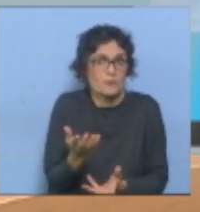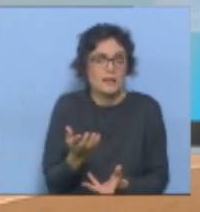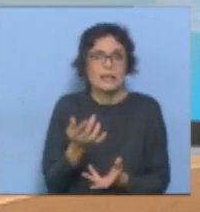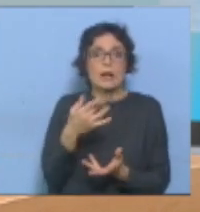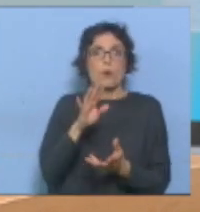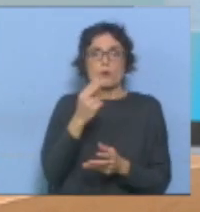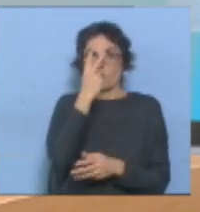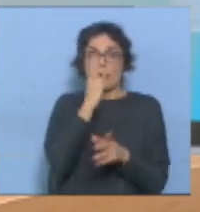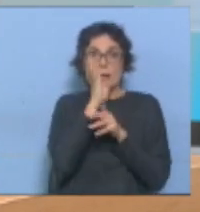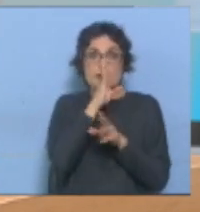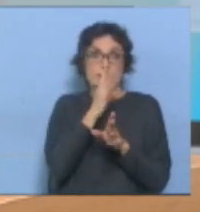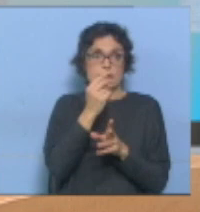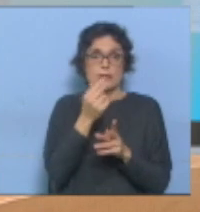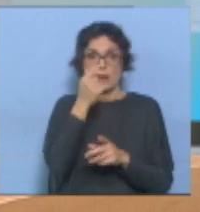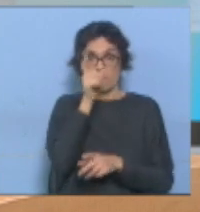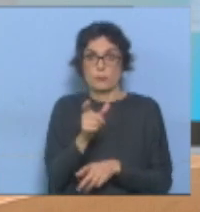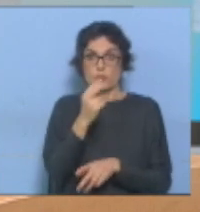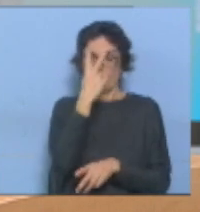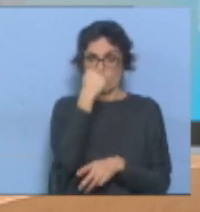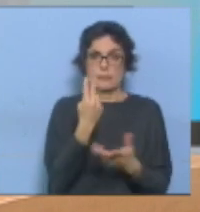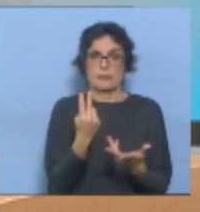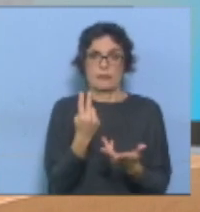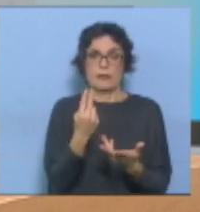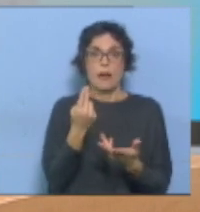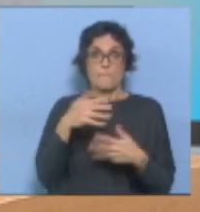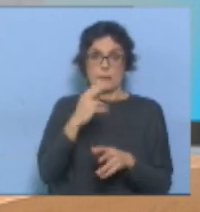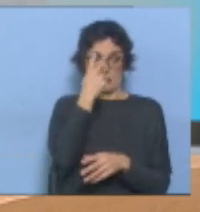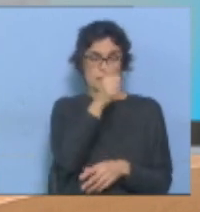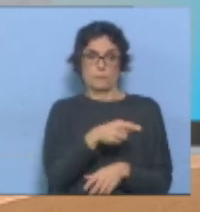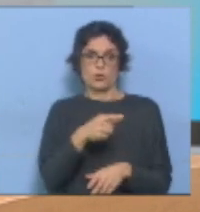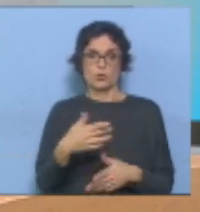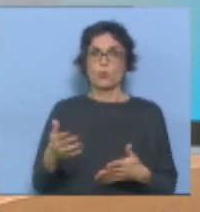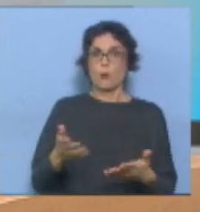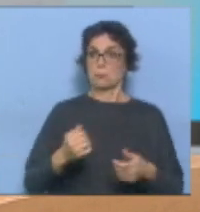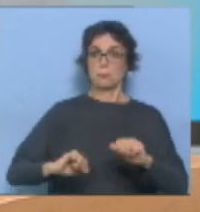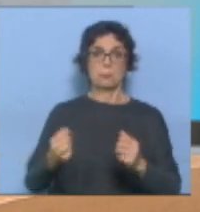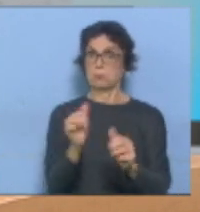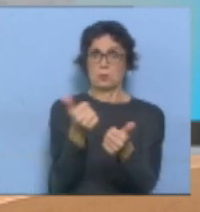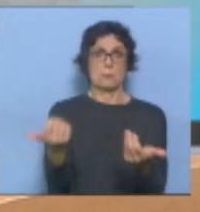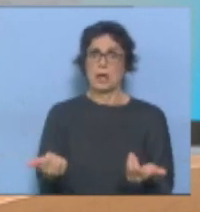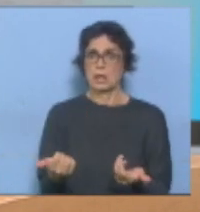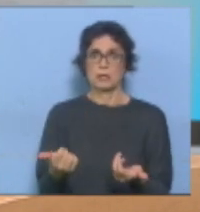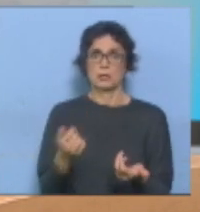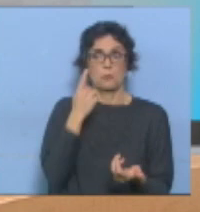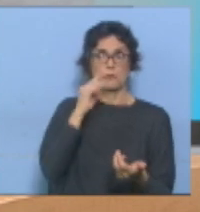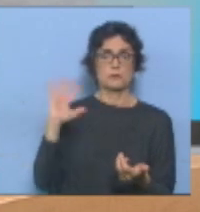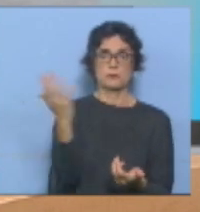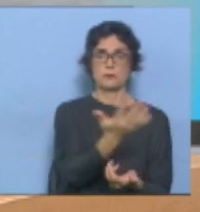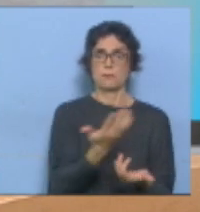bem organizada no espaço, às vezes é difícil perceber que a pessoa não vê. O meu filho Bernardo, raramente as pessoas se apercebem que ele não